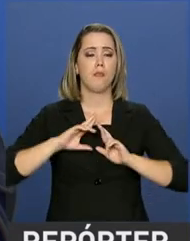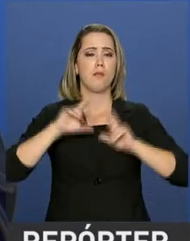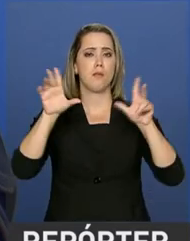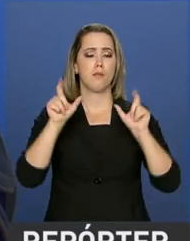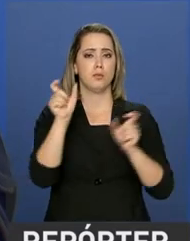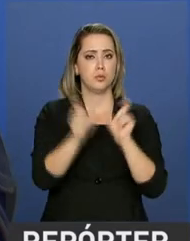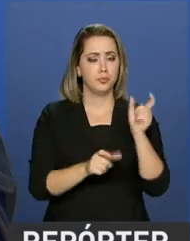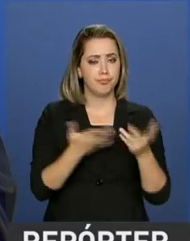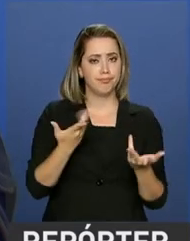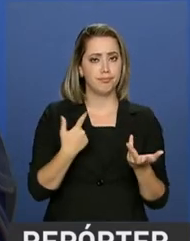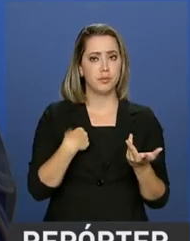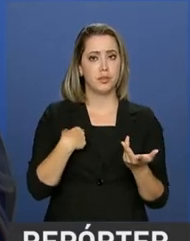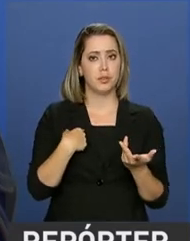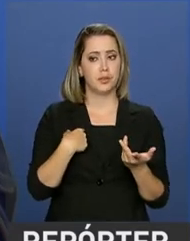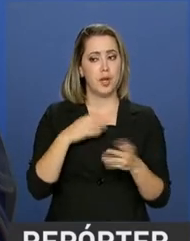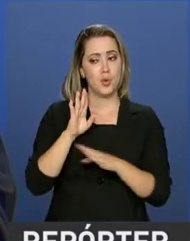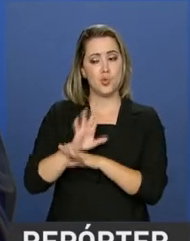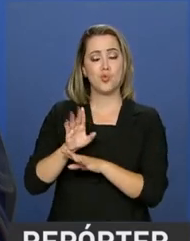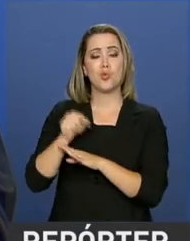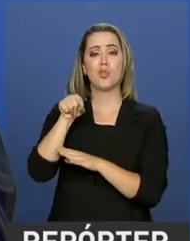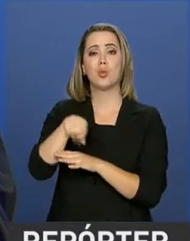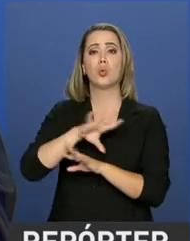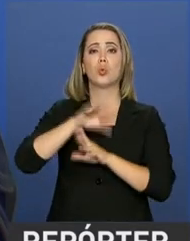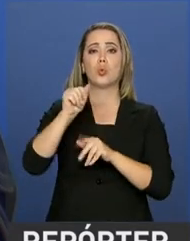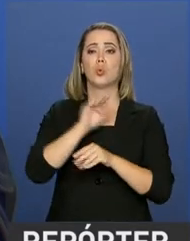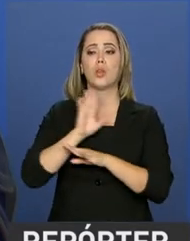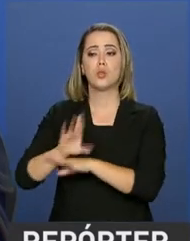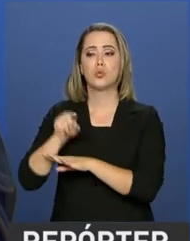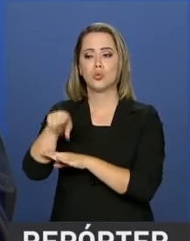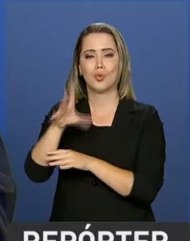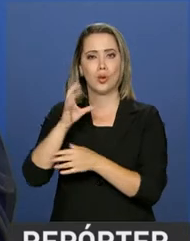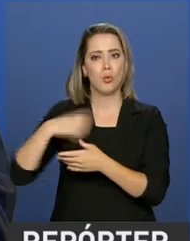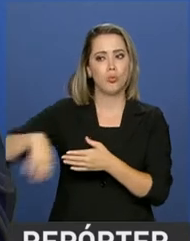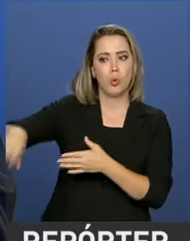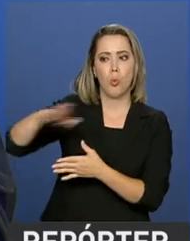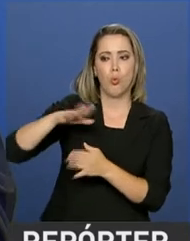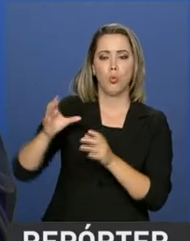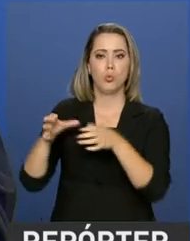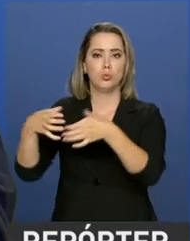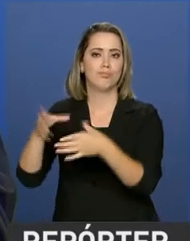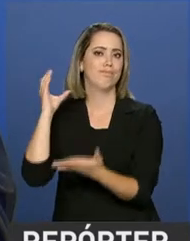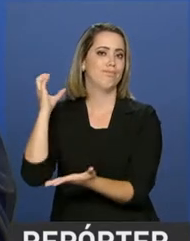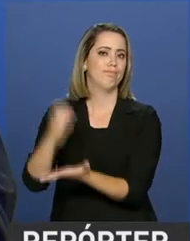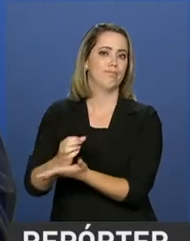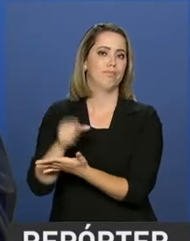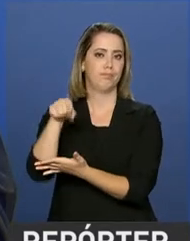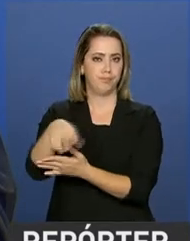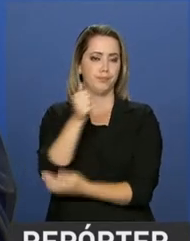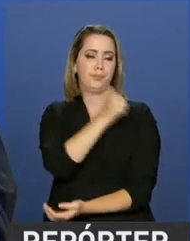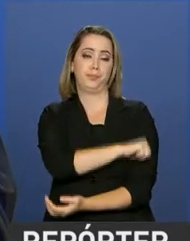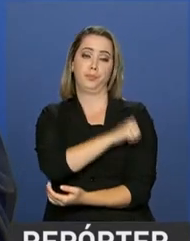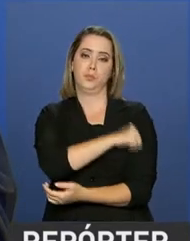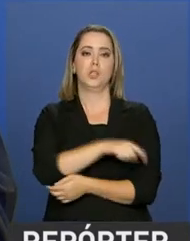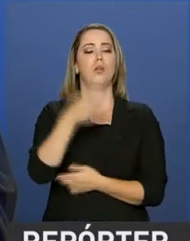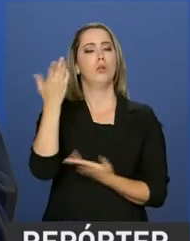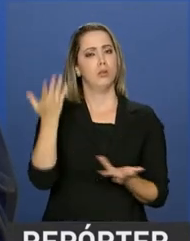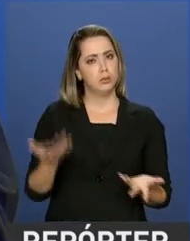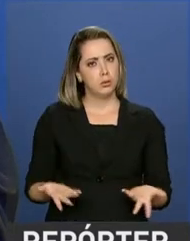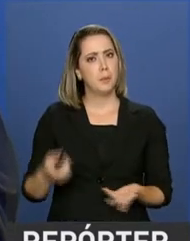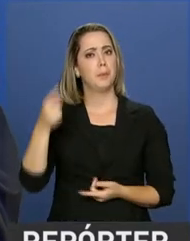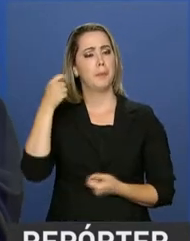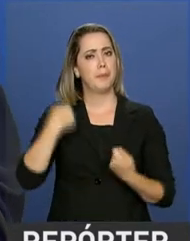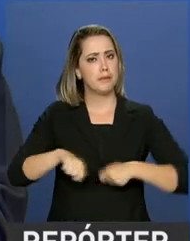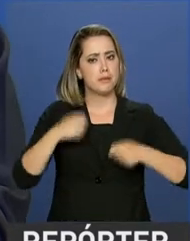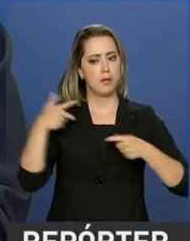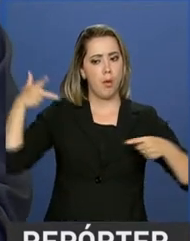isso terminar alimentando sistemas organizações criminais do rio de janeiro então pensa se que estrangulam